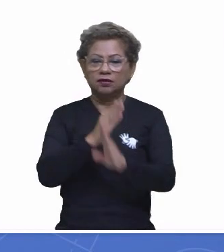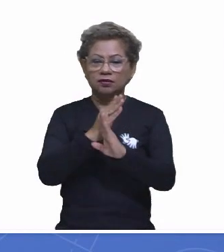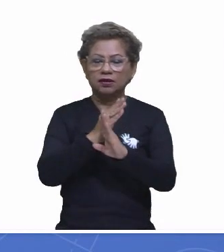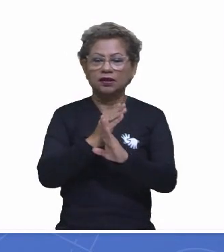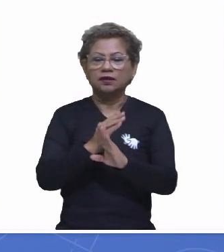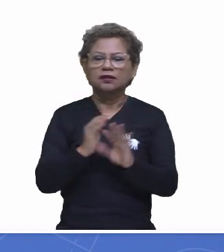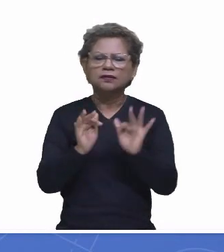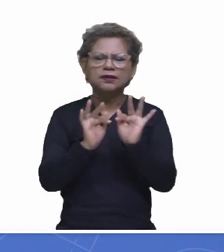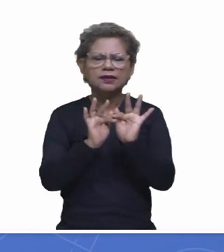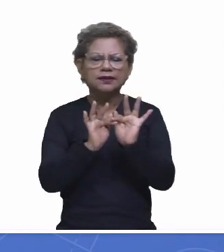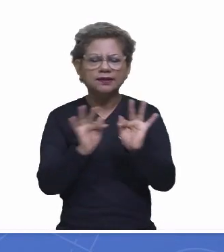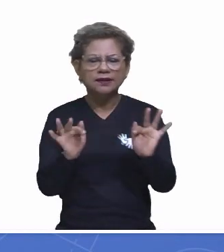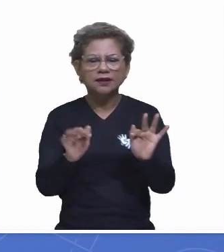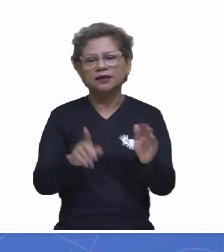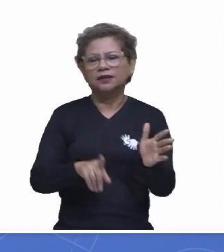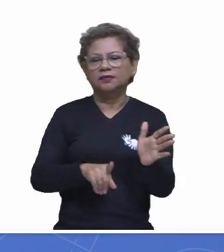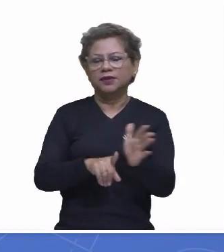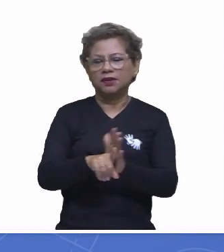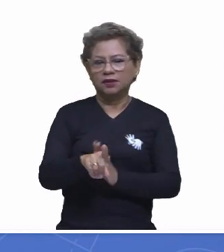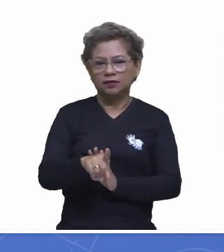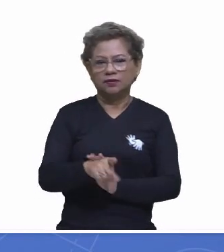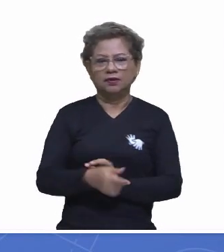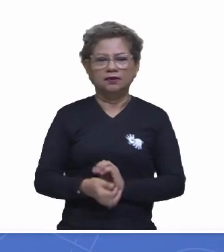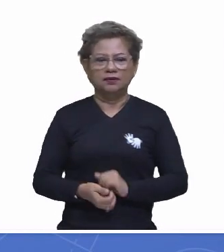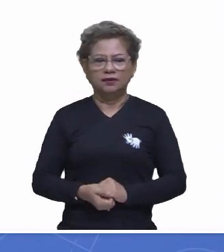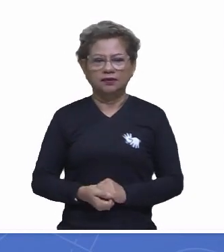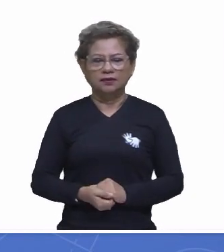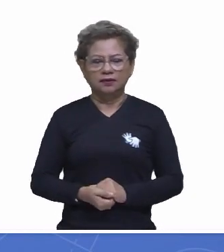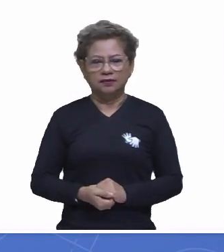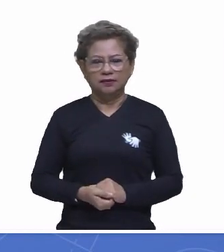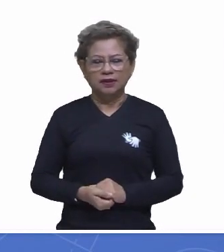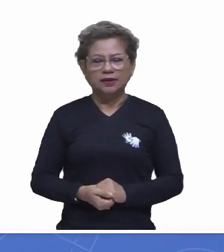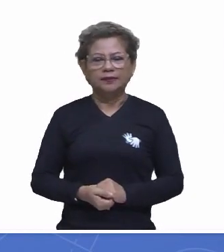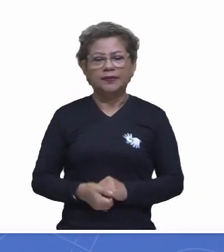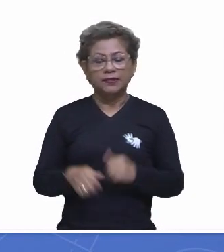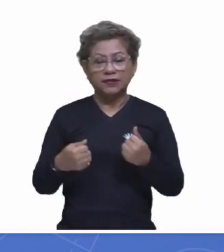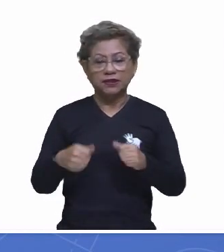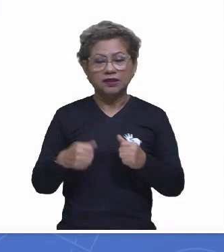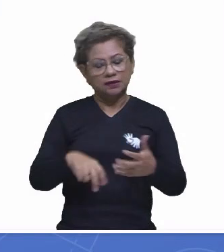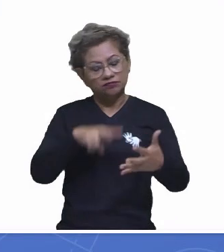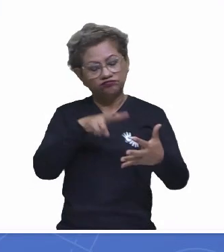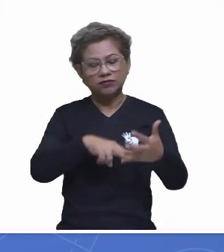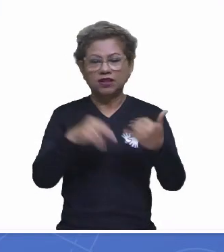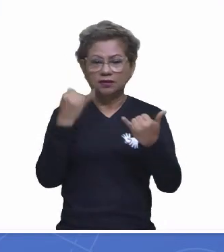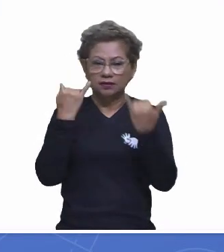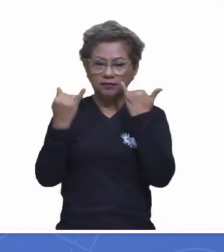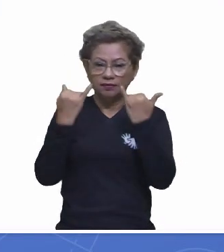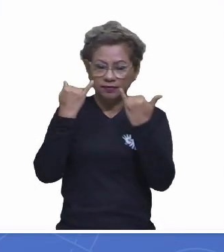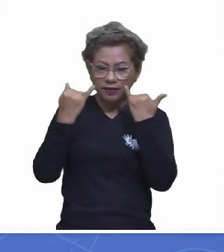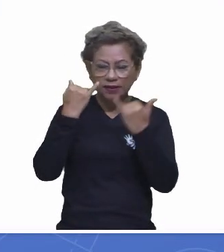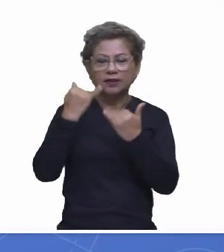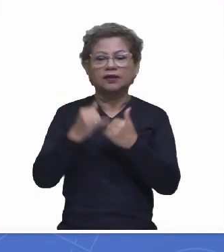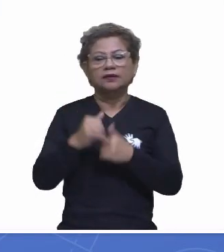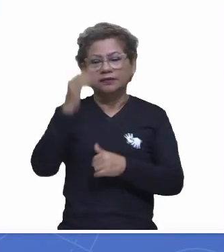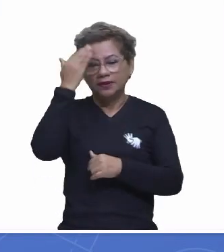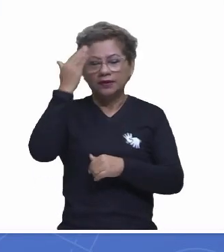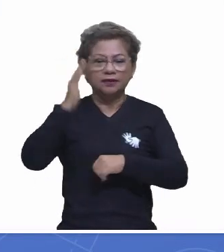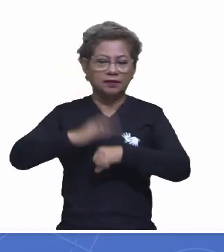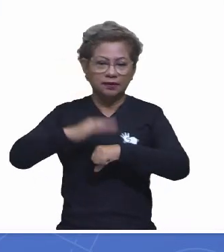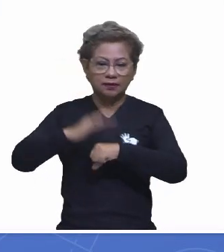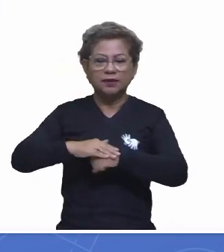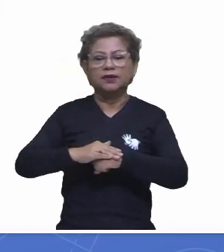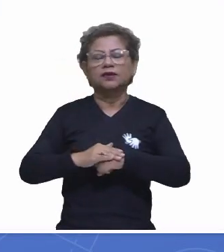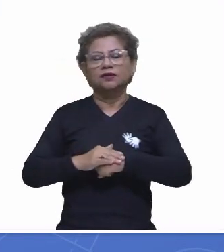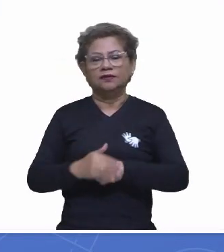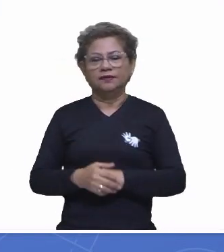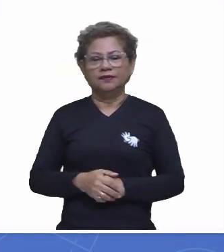então, reiterando que dificilmente a gente encontra perguntas sem um texto em questões de vestibular e Enem, por exemplo, mas é possível,